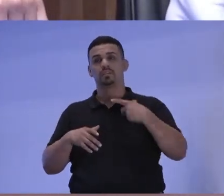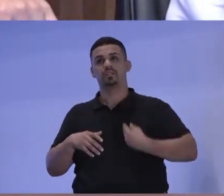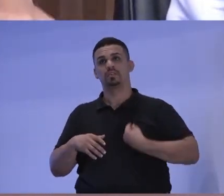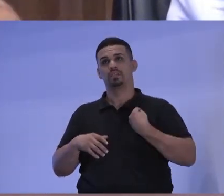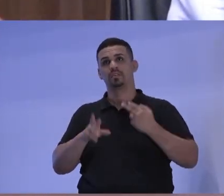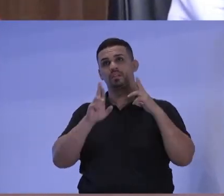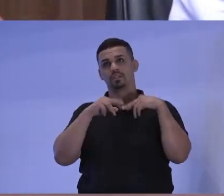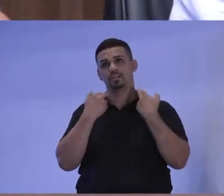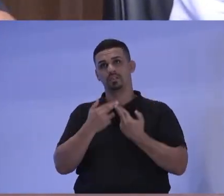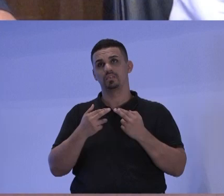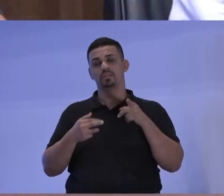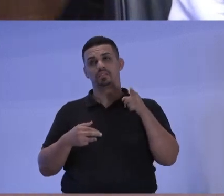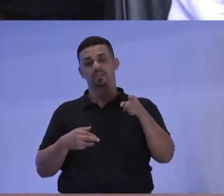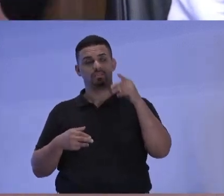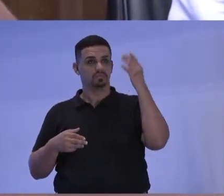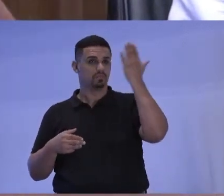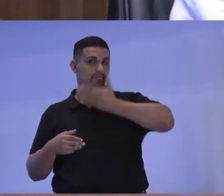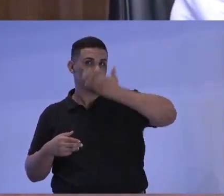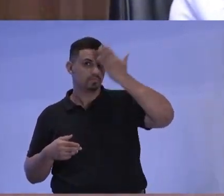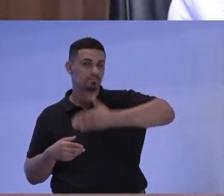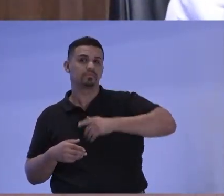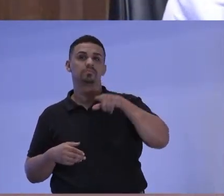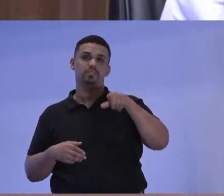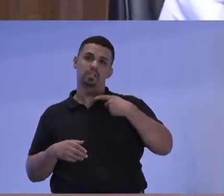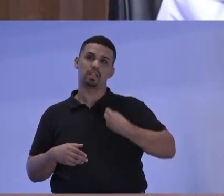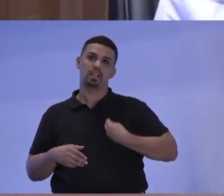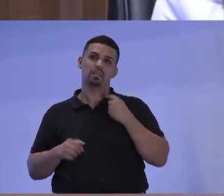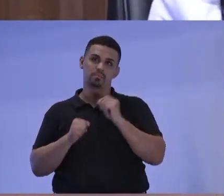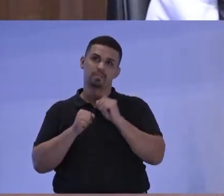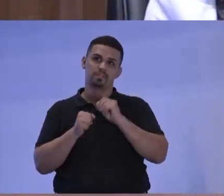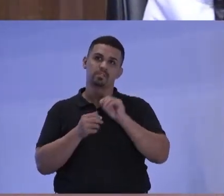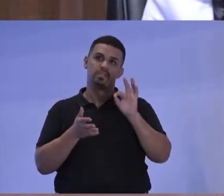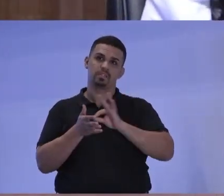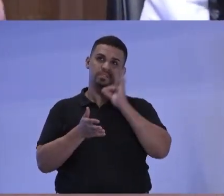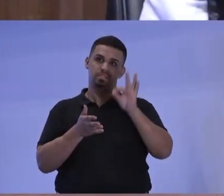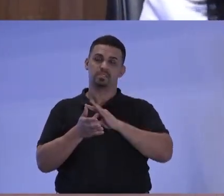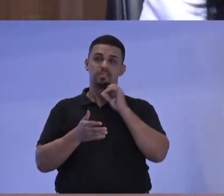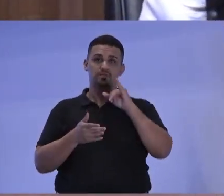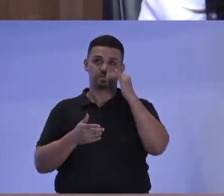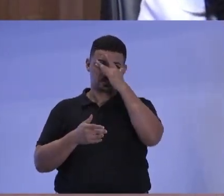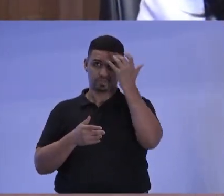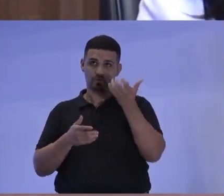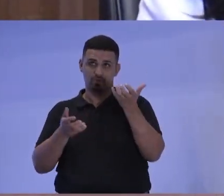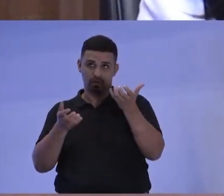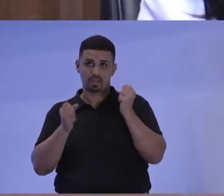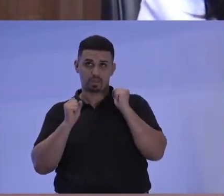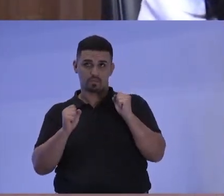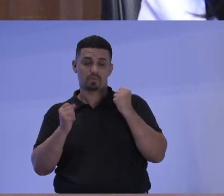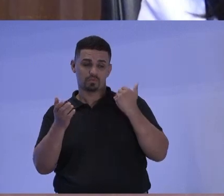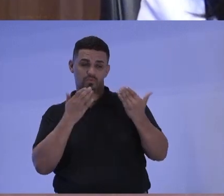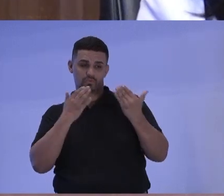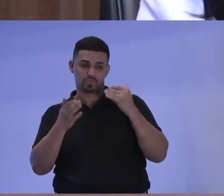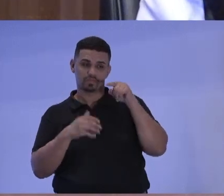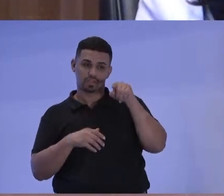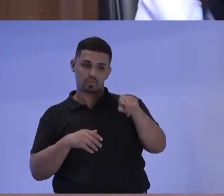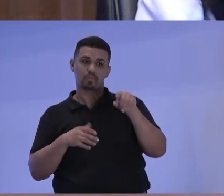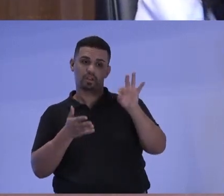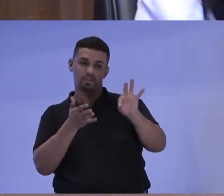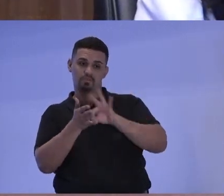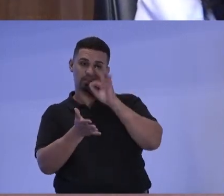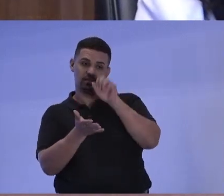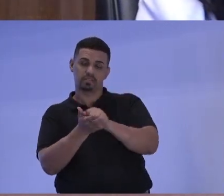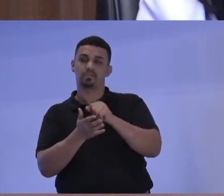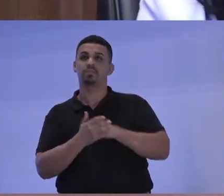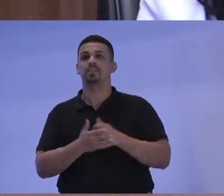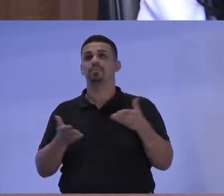estava aqui na frente, eu não vi. Mas ele está ali para fazer as inscrições. Quem quiser pode, enfim, falar com ele para se inscrever. E agora eu